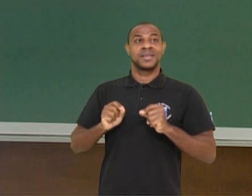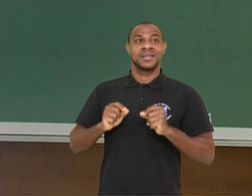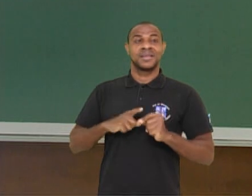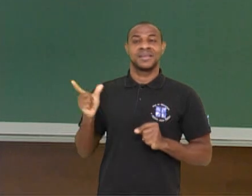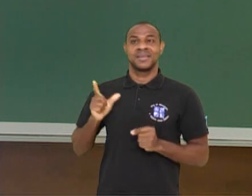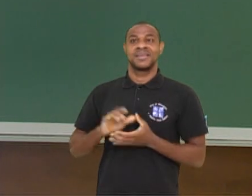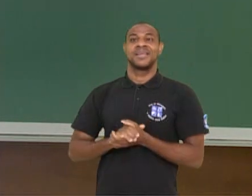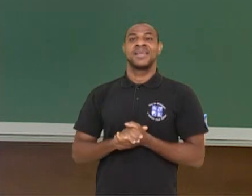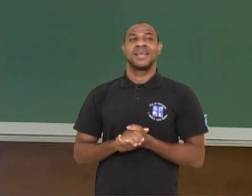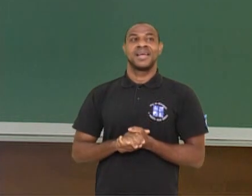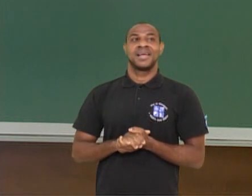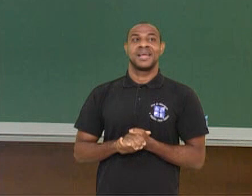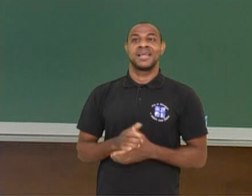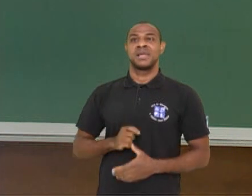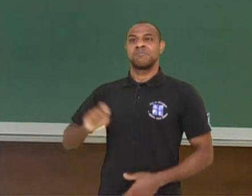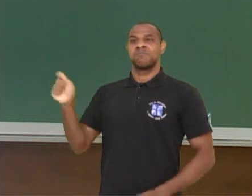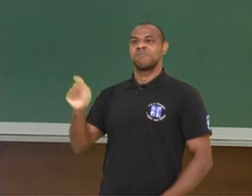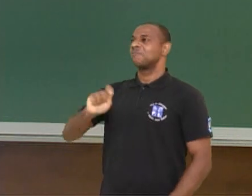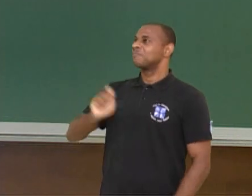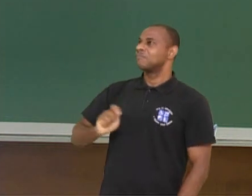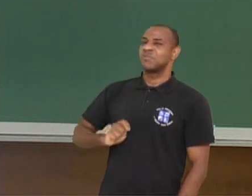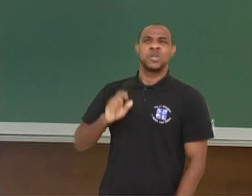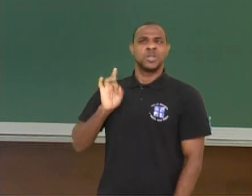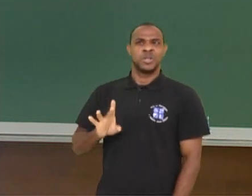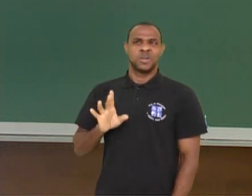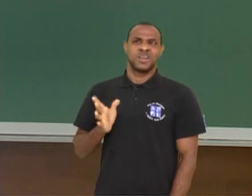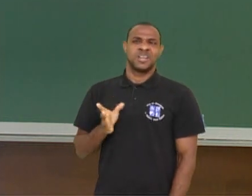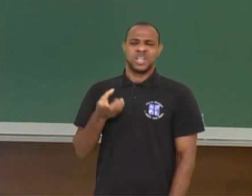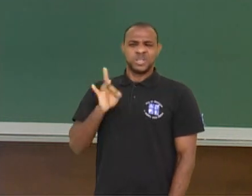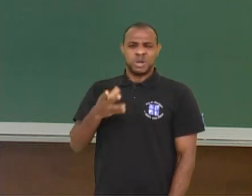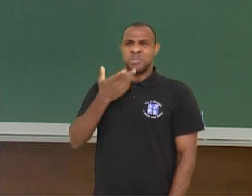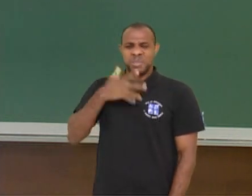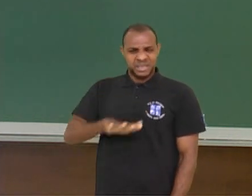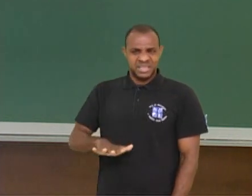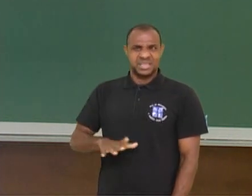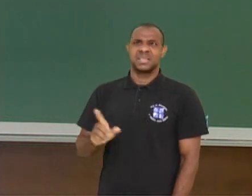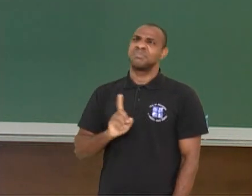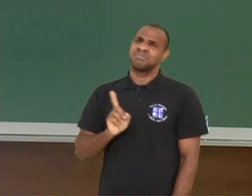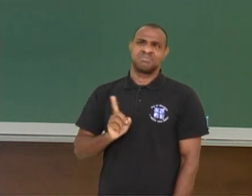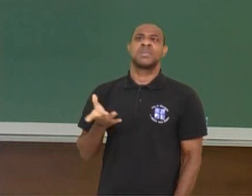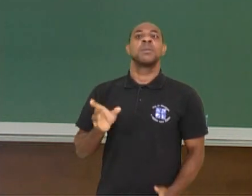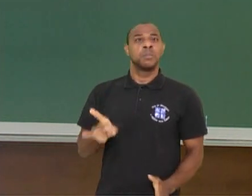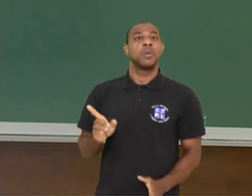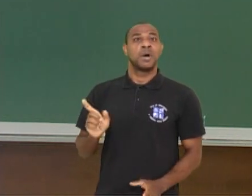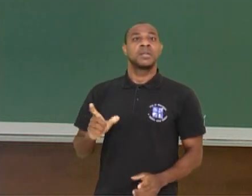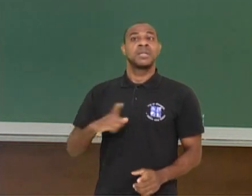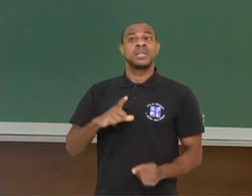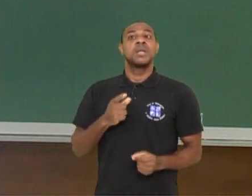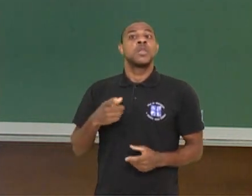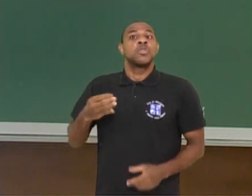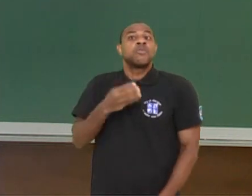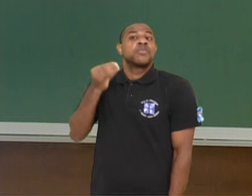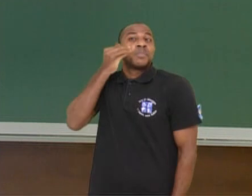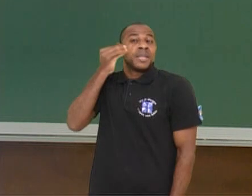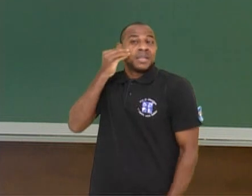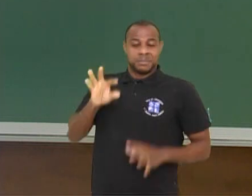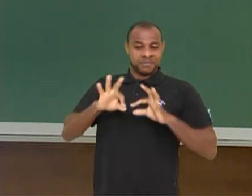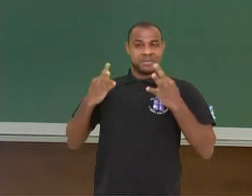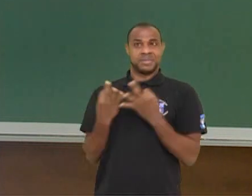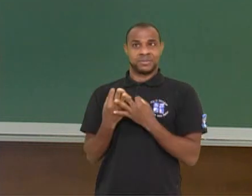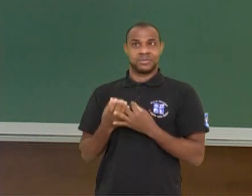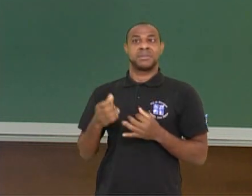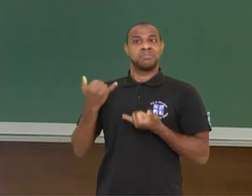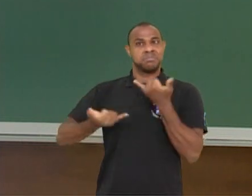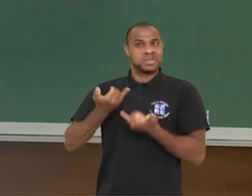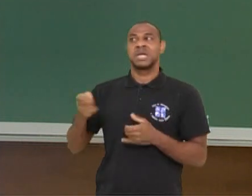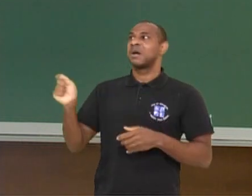ele relata que empinar pipa não é só uma atividade de criança, mas você pode trazer muitas outras experiências com a família toda.